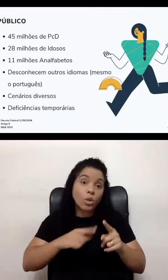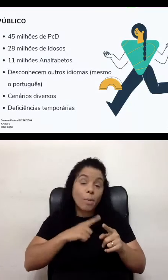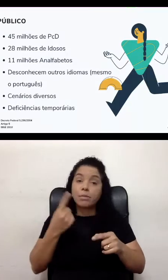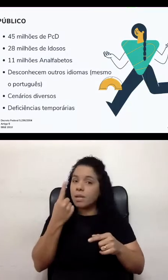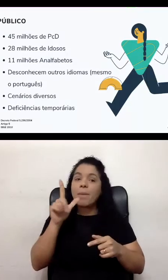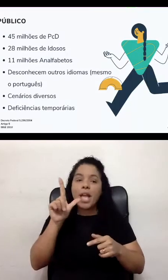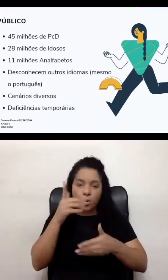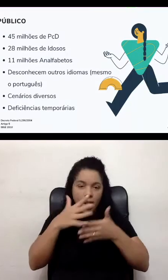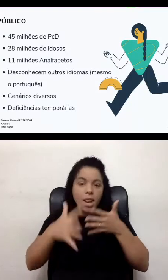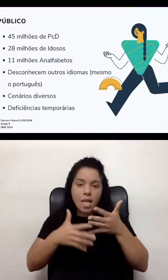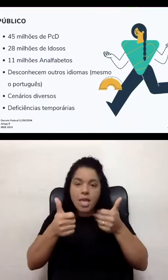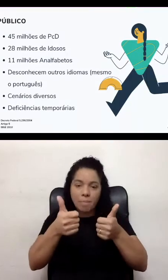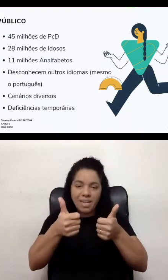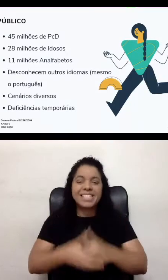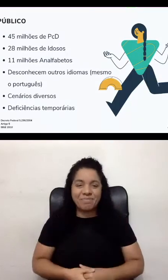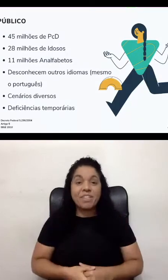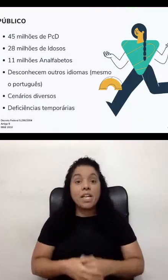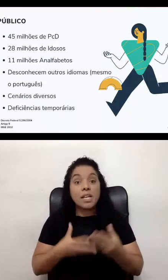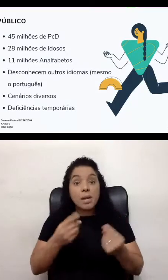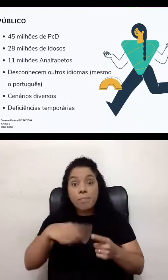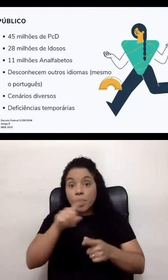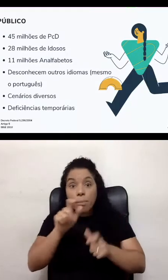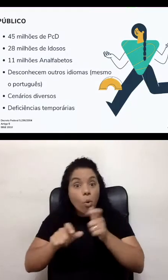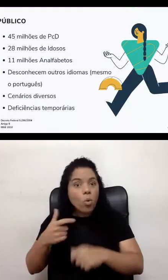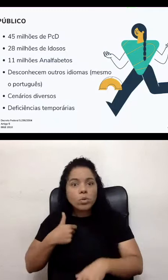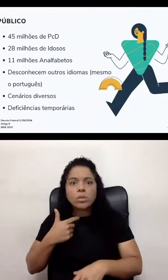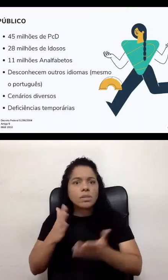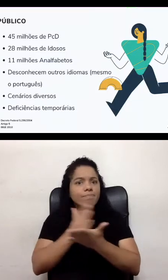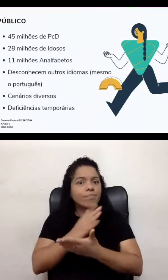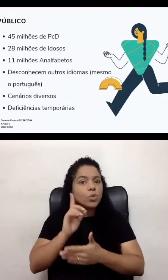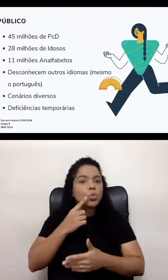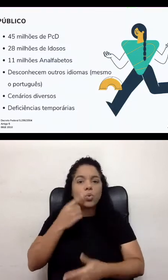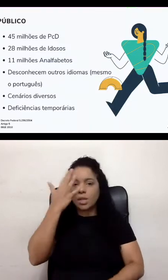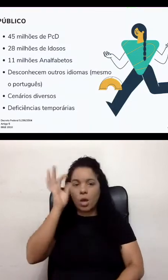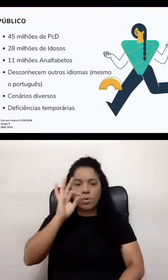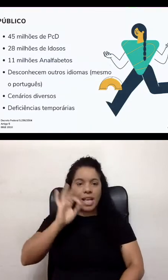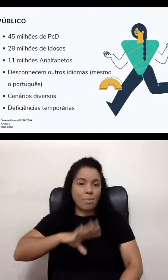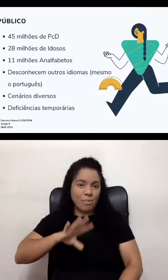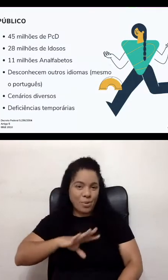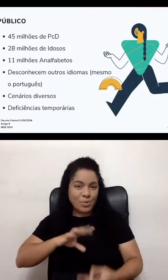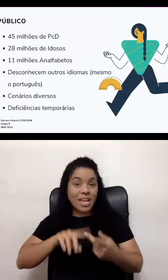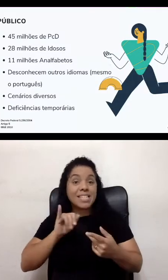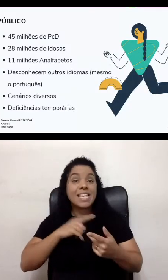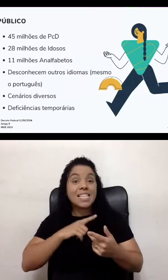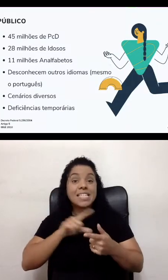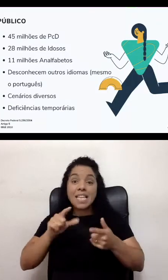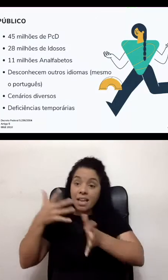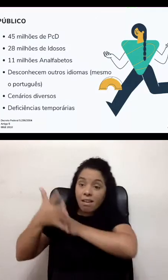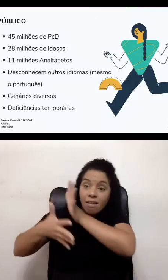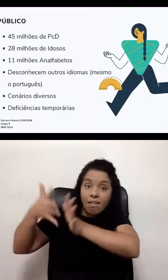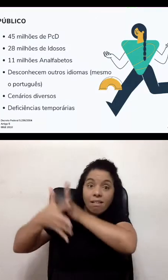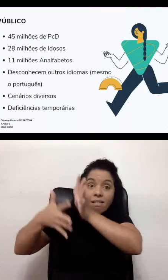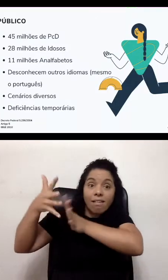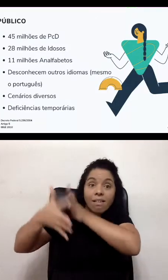é Libras. Muitos não sabem o português, gente. E se eu não tenho uma janela de Libras, como é que essas pessoas